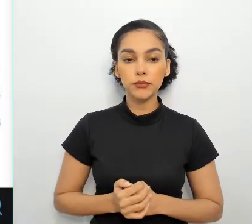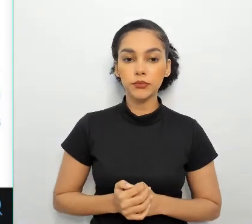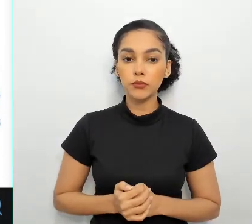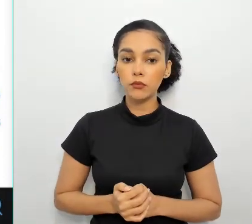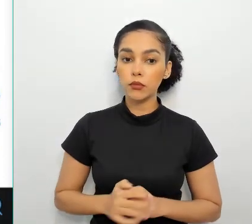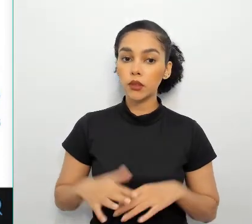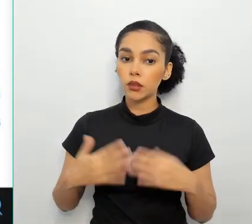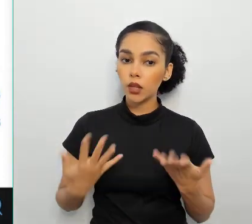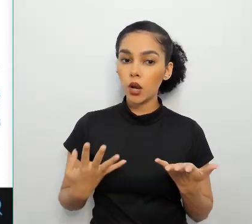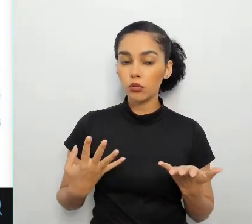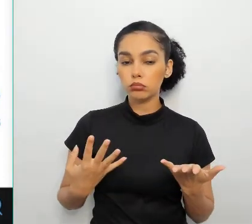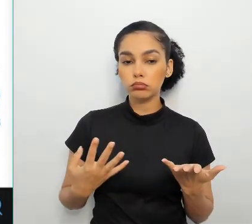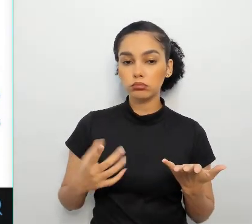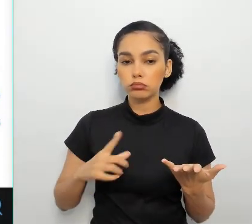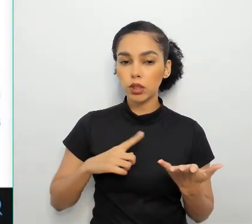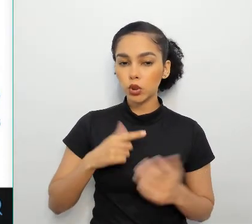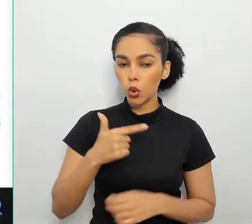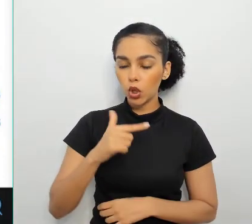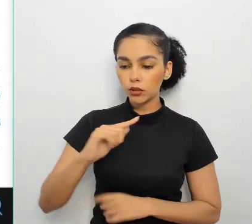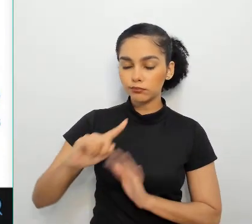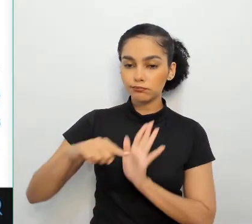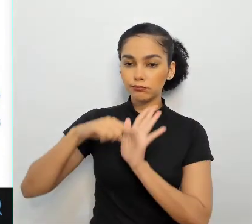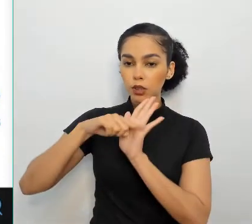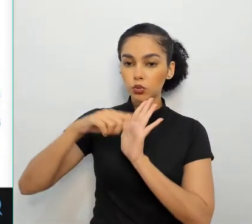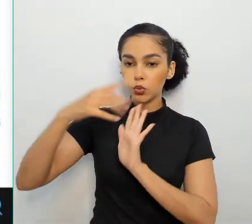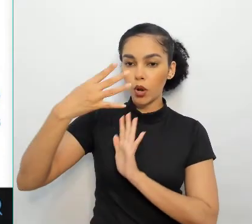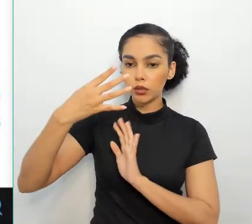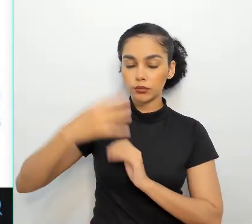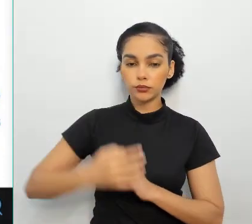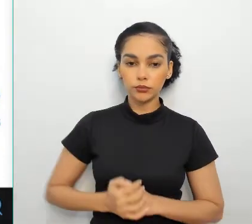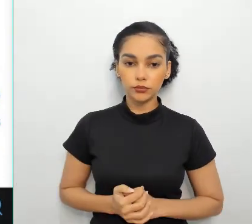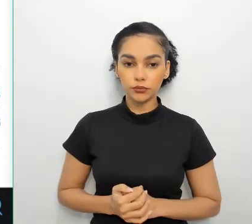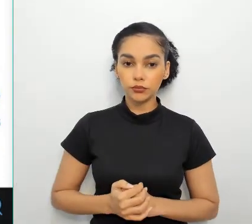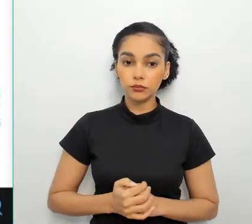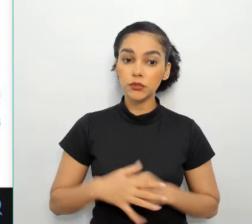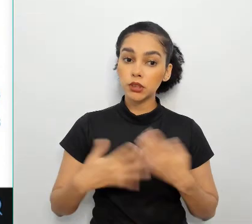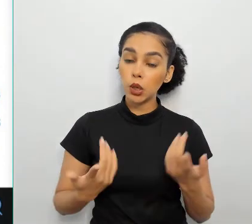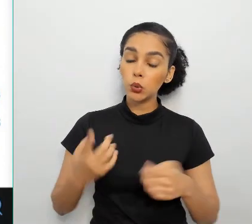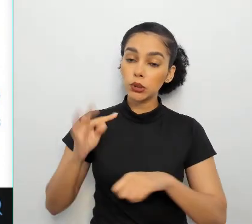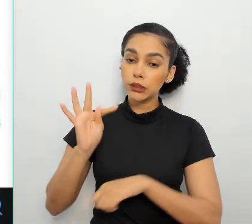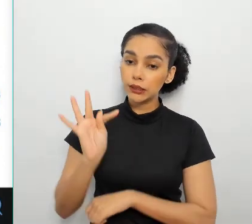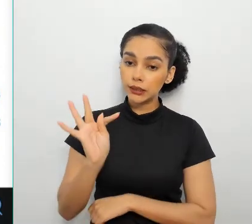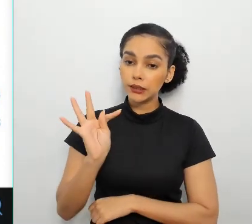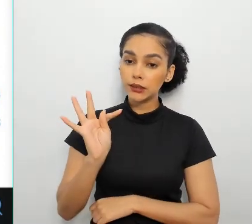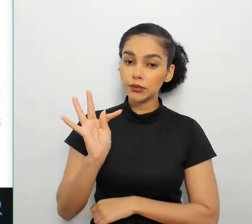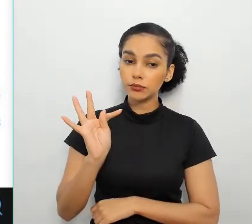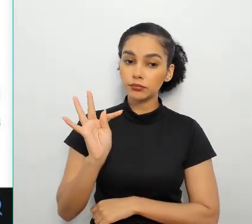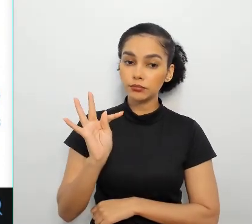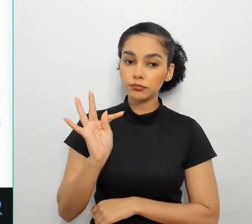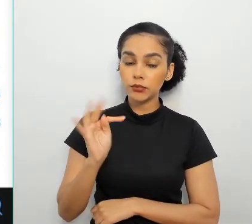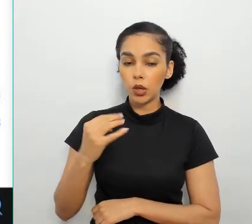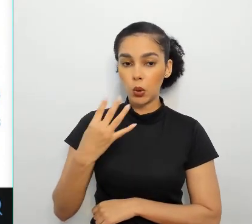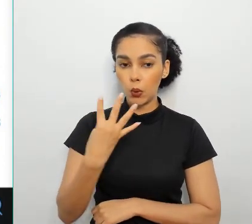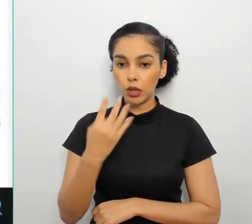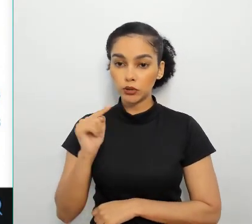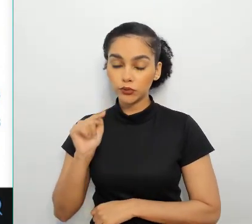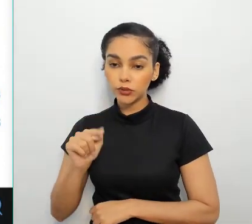dá menos 4. Eu já disse a resposta. Menos 4. Então, o tempo aqui no quinto fóssil é 4